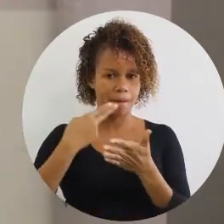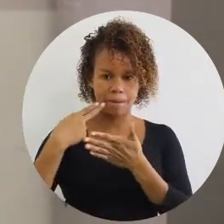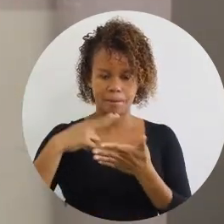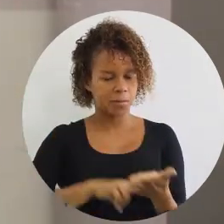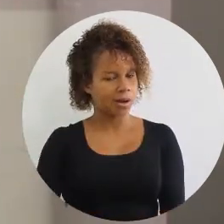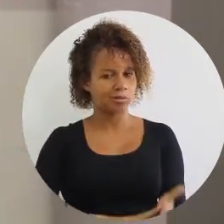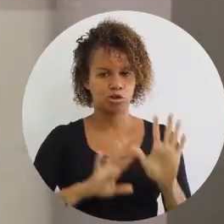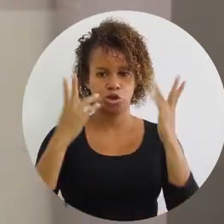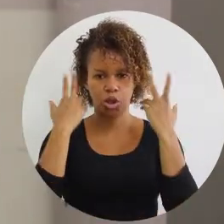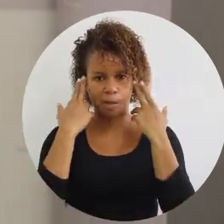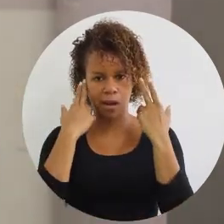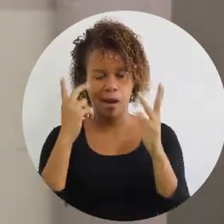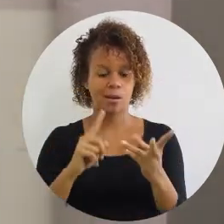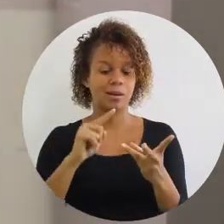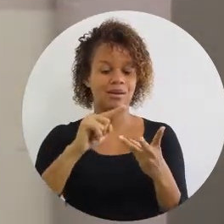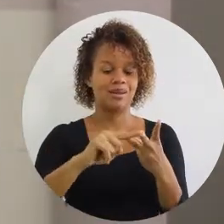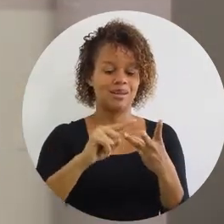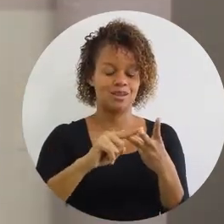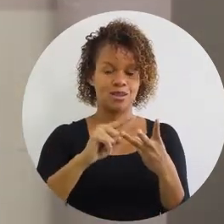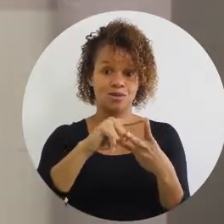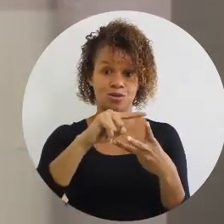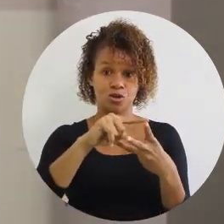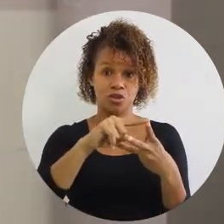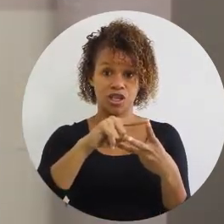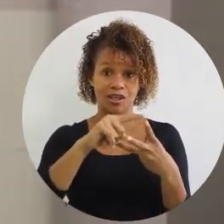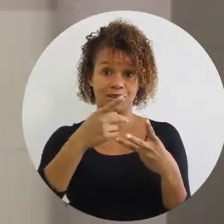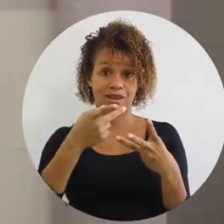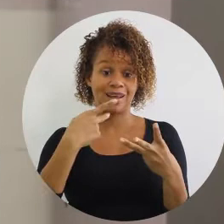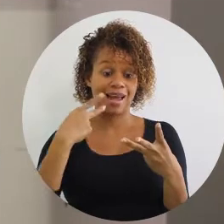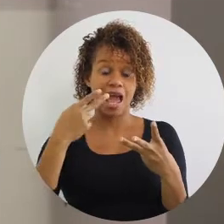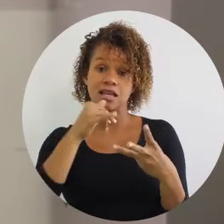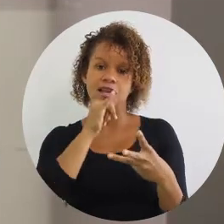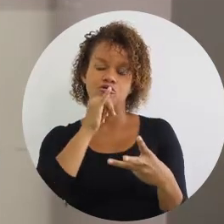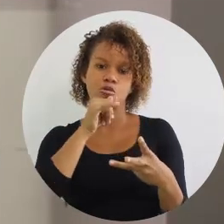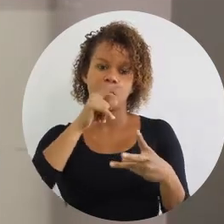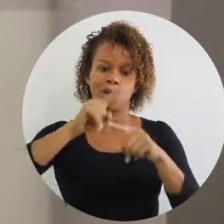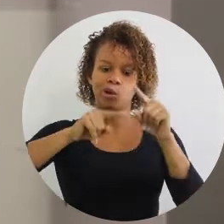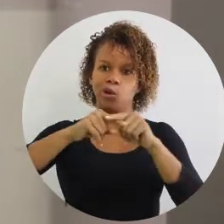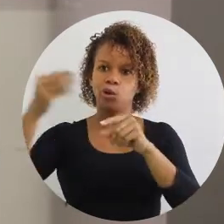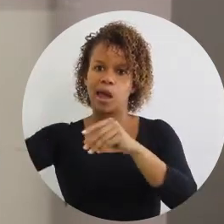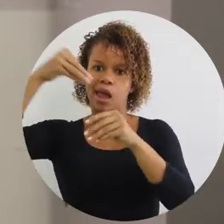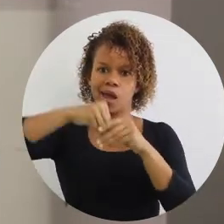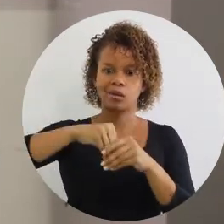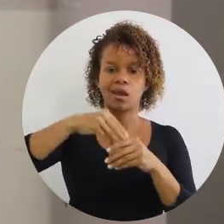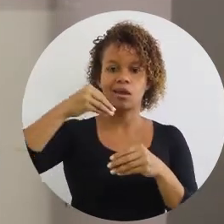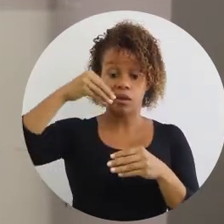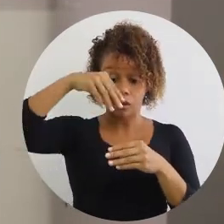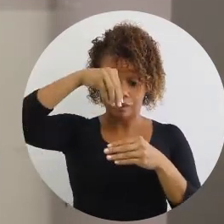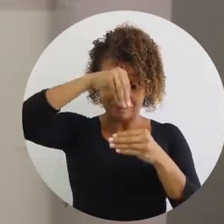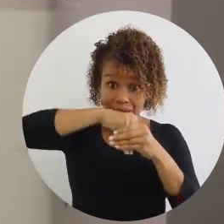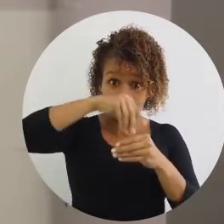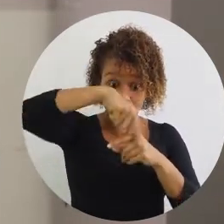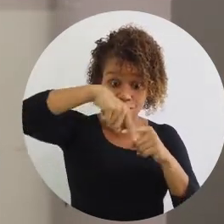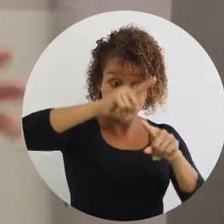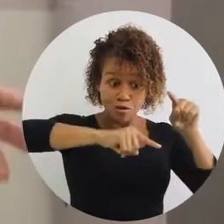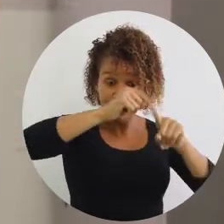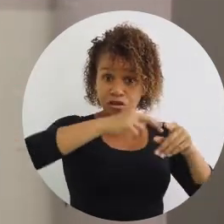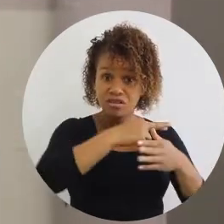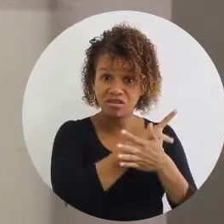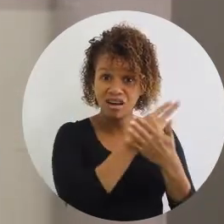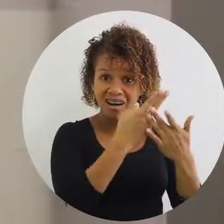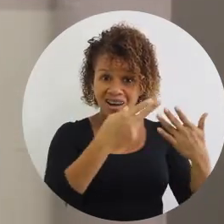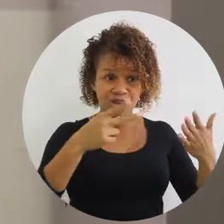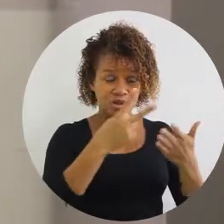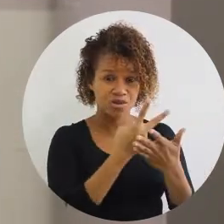os impostos. Então, regime aduaneiro, quando entra o produto, então em cima desse produto tem vários valores de tributos